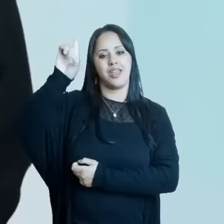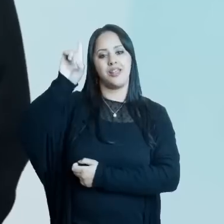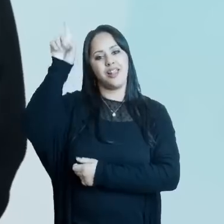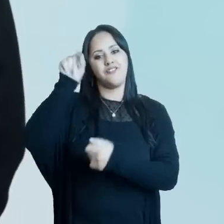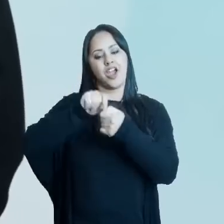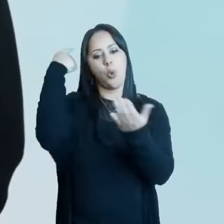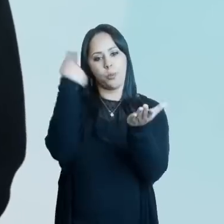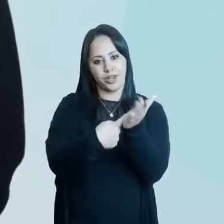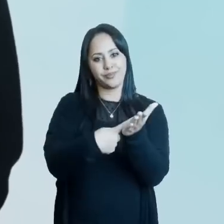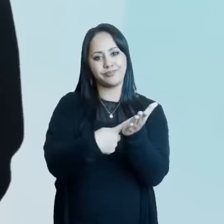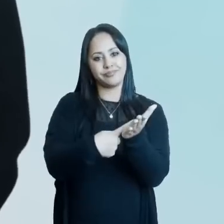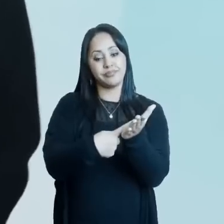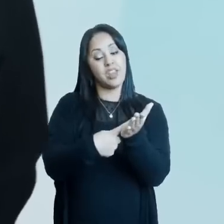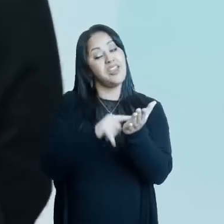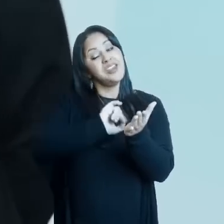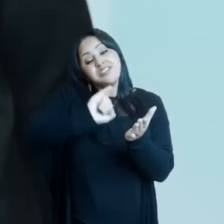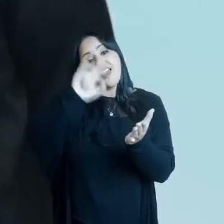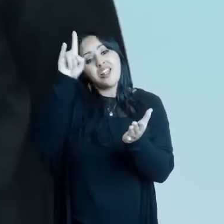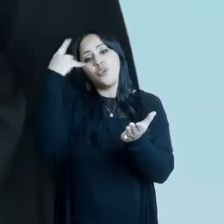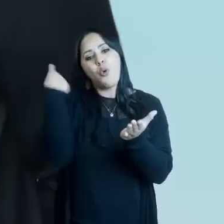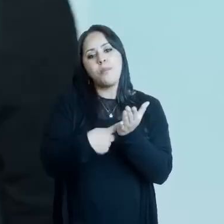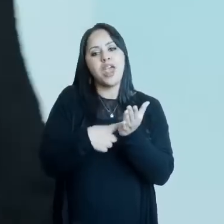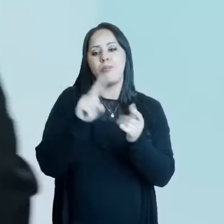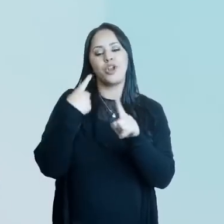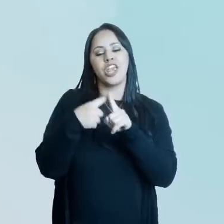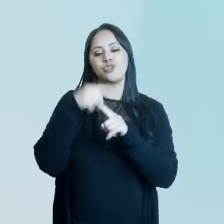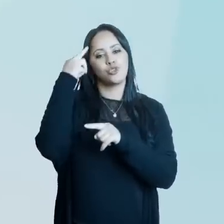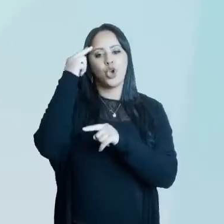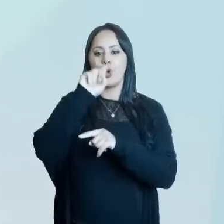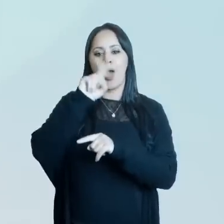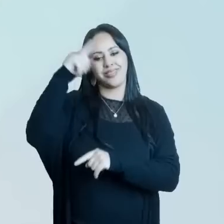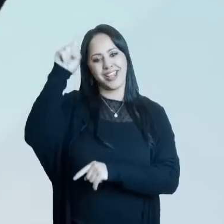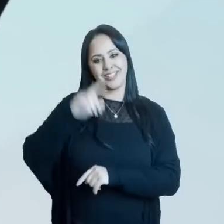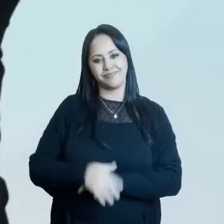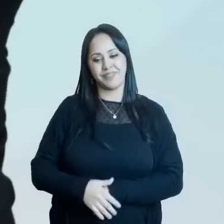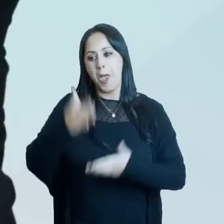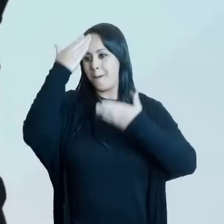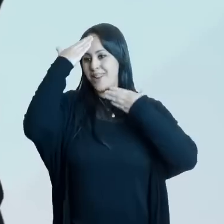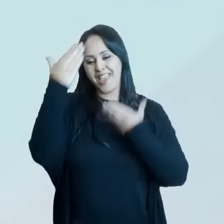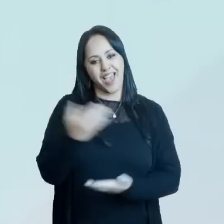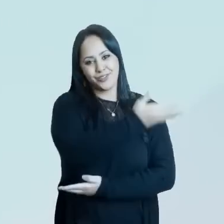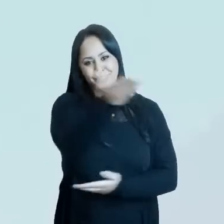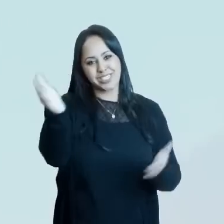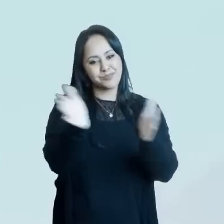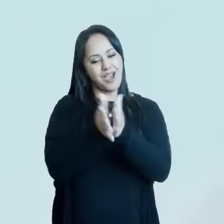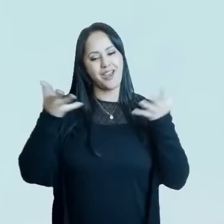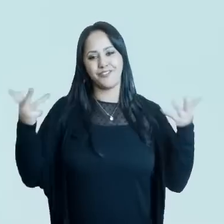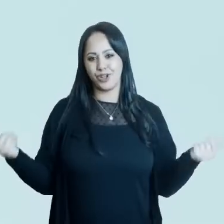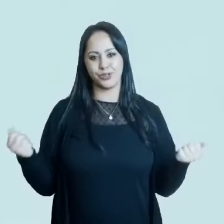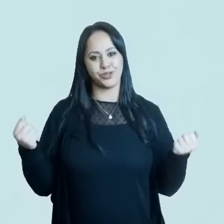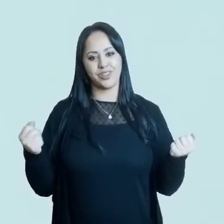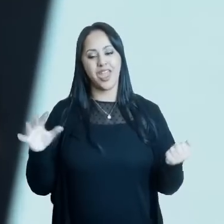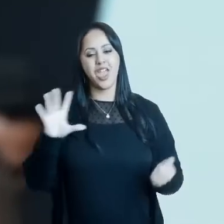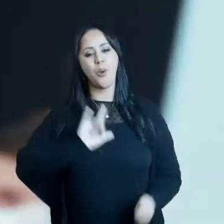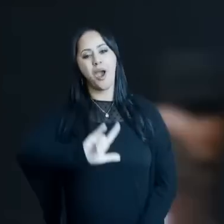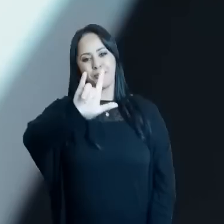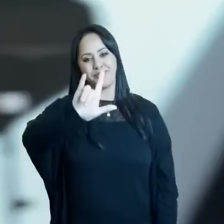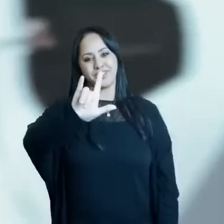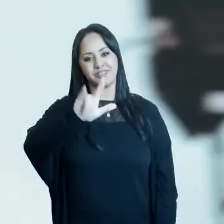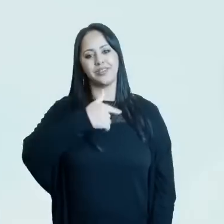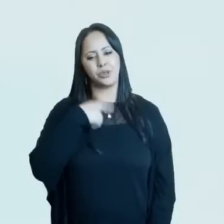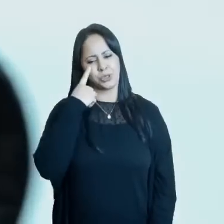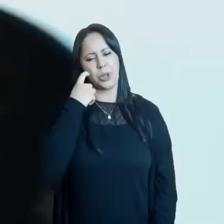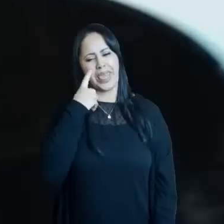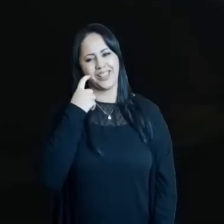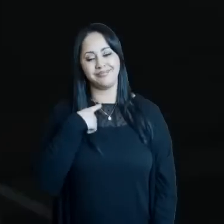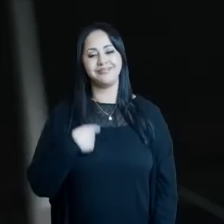vai cumprir. Se Ele não cumprir, é porque o sonho não é dEle. Uau. Obrigado, vocês são muito maravilhosos, eu amo a vida de vocês, e essa canção me fez chorar, não